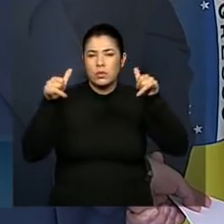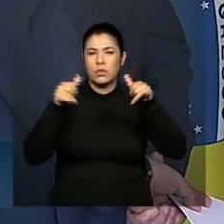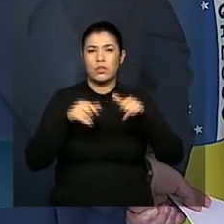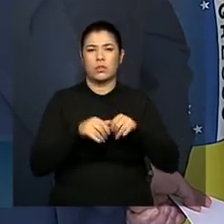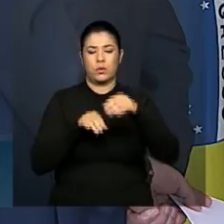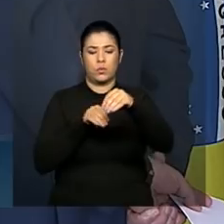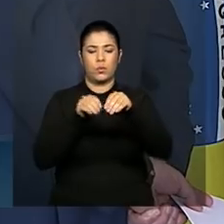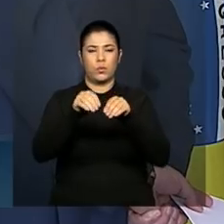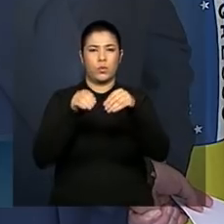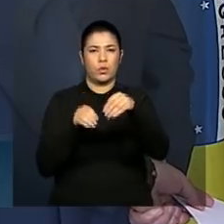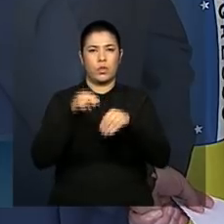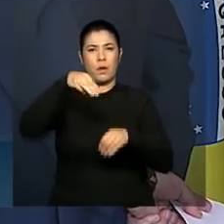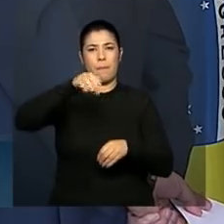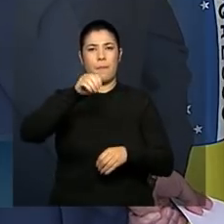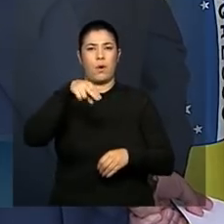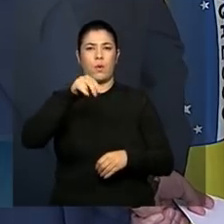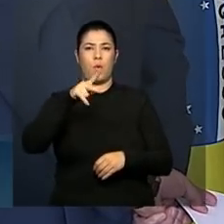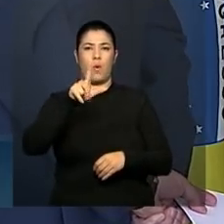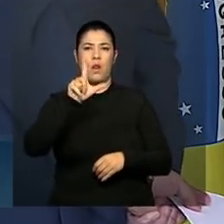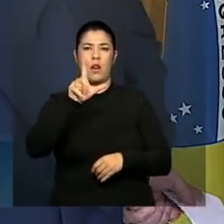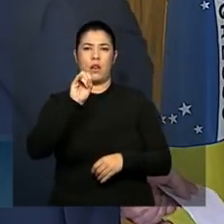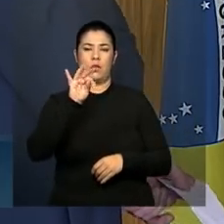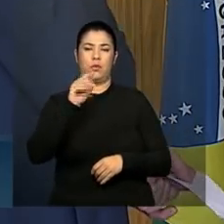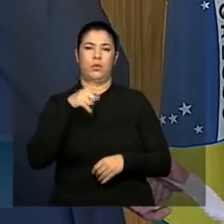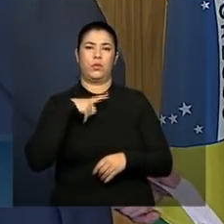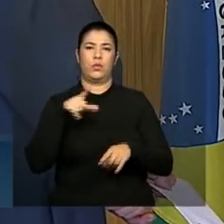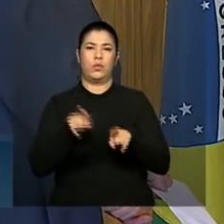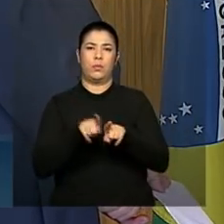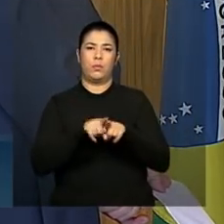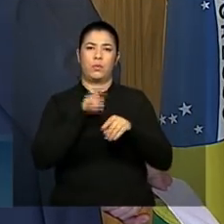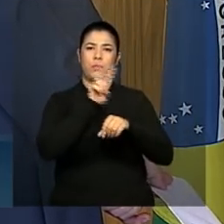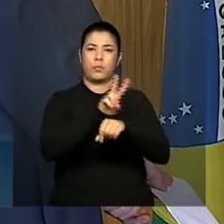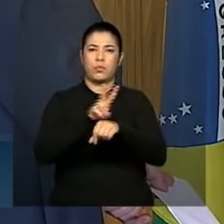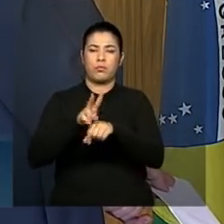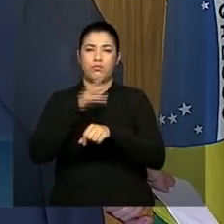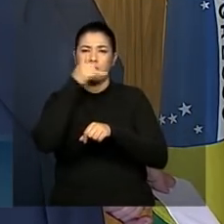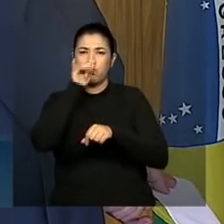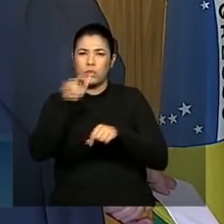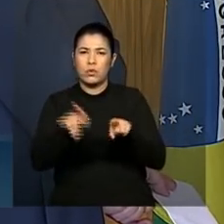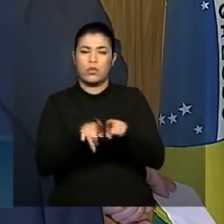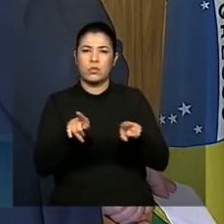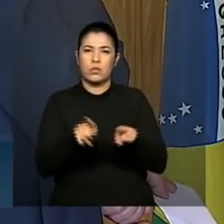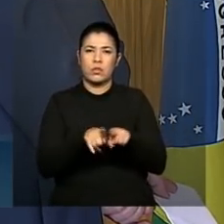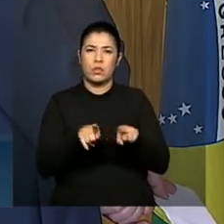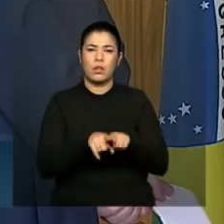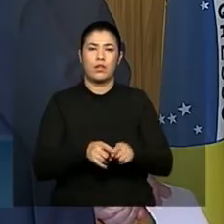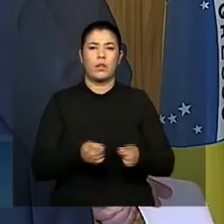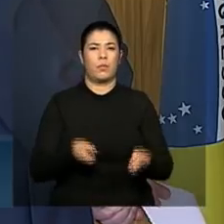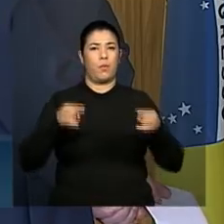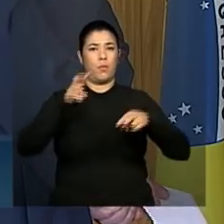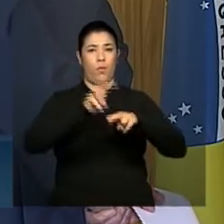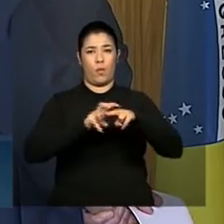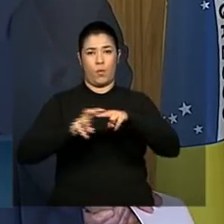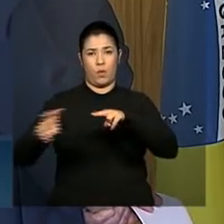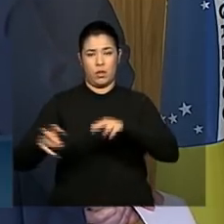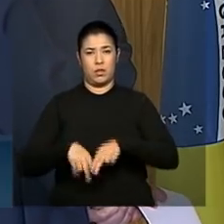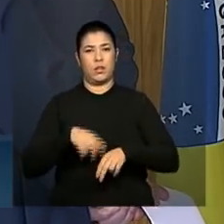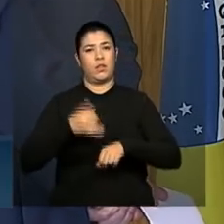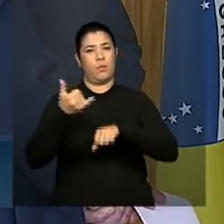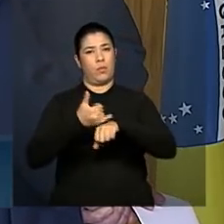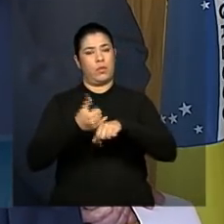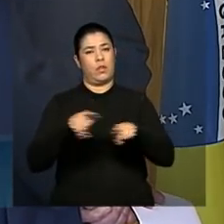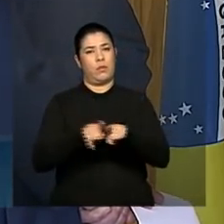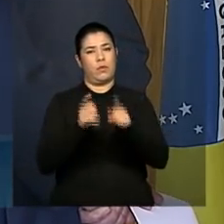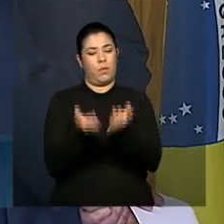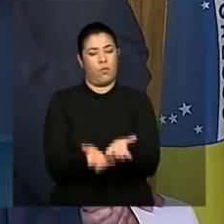integrados, monolíticos e acumuladores elétricos, além de assentos com armação de metal e obras de